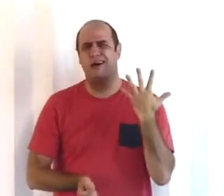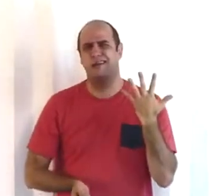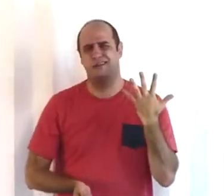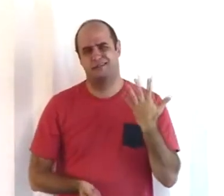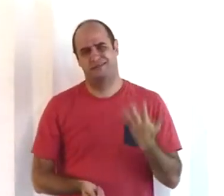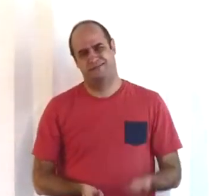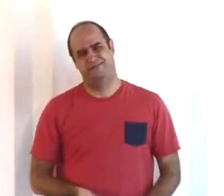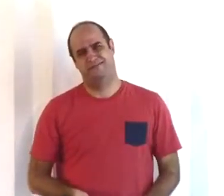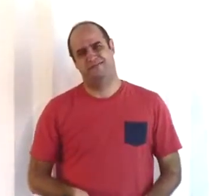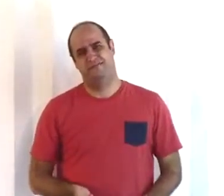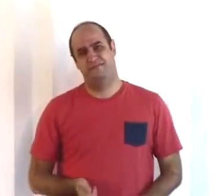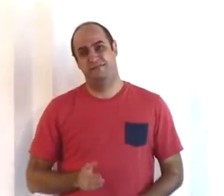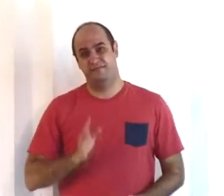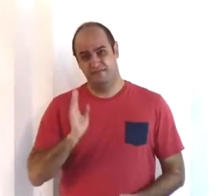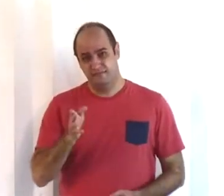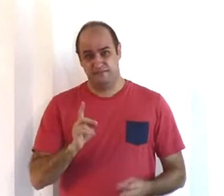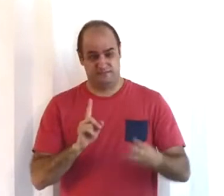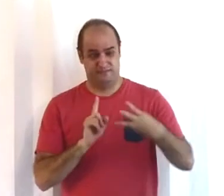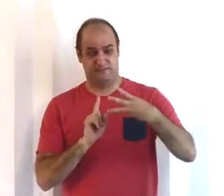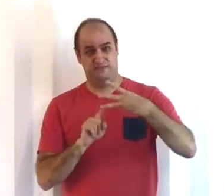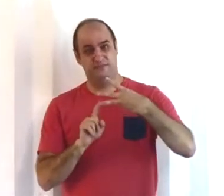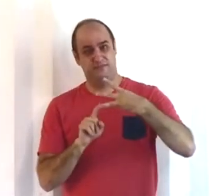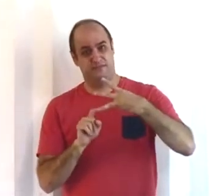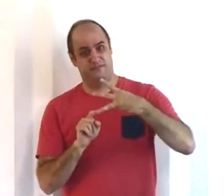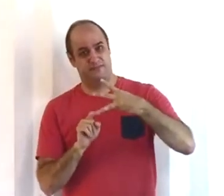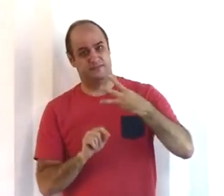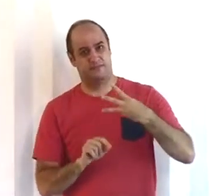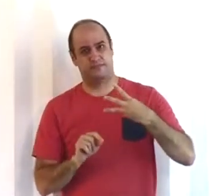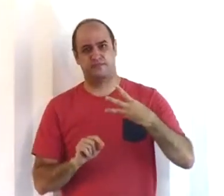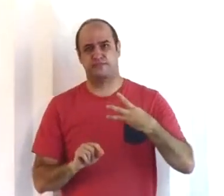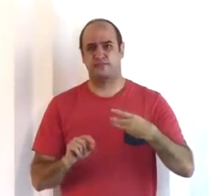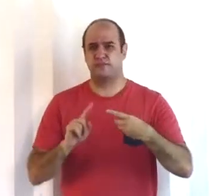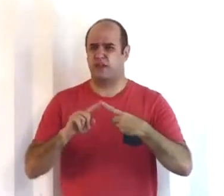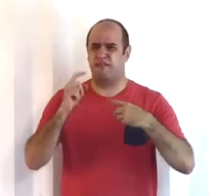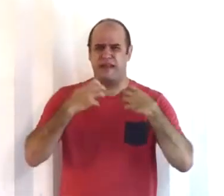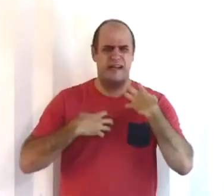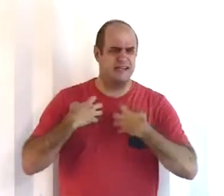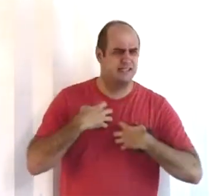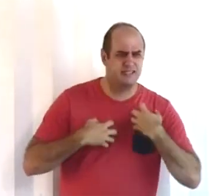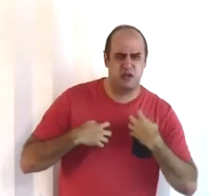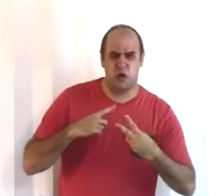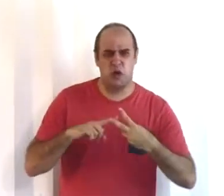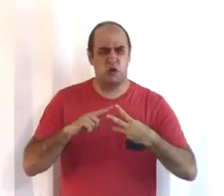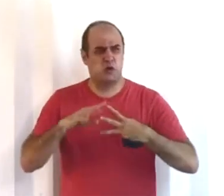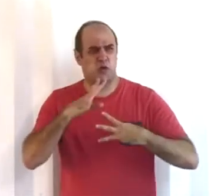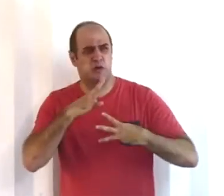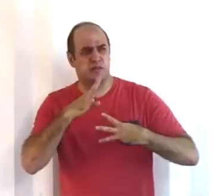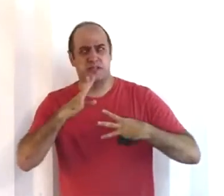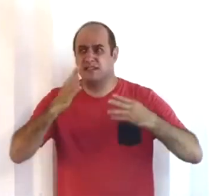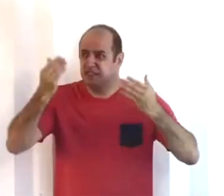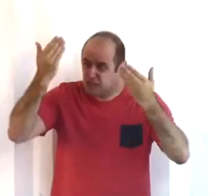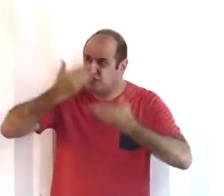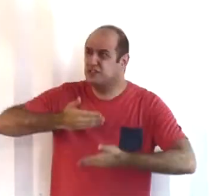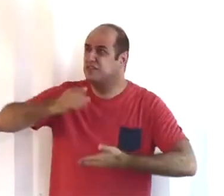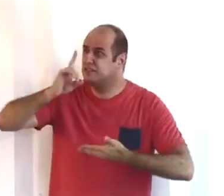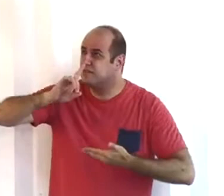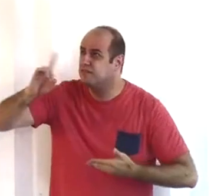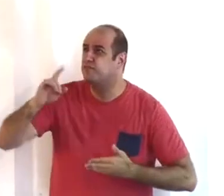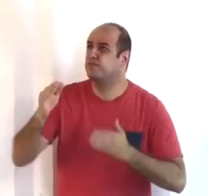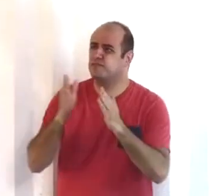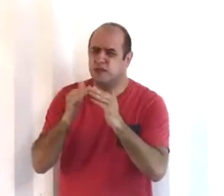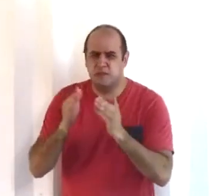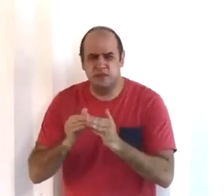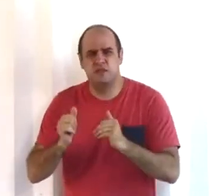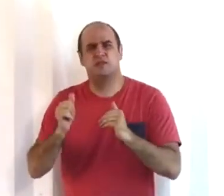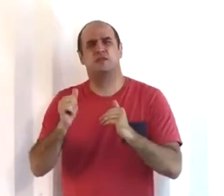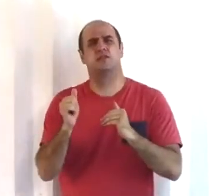então já começa no versículo 6, não andeis ansiosos de coisa alguma, em tudo sejam conhecidas diante de Deus as vossas petições, pela oração,